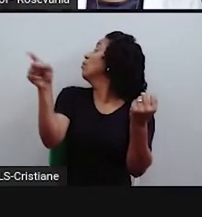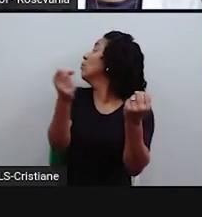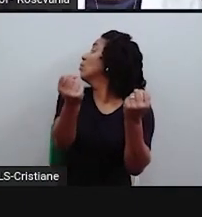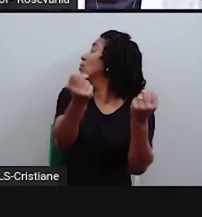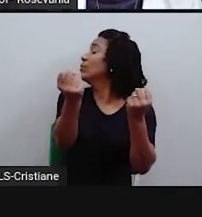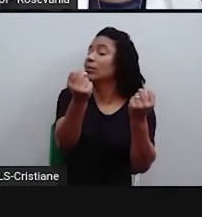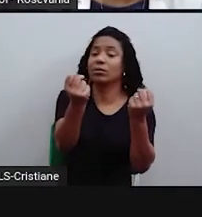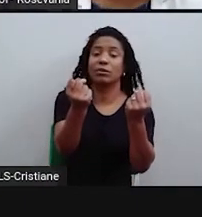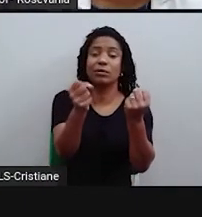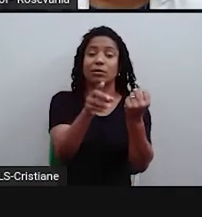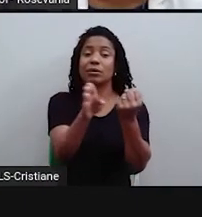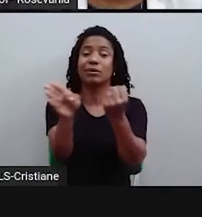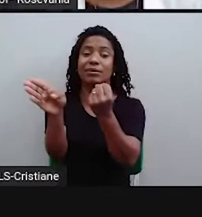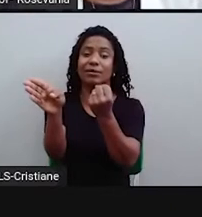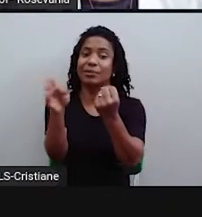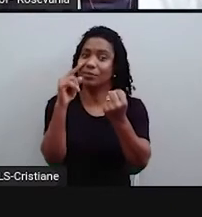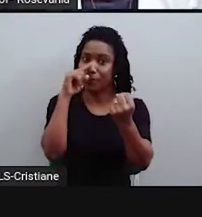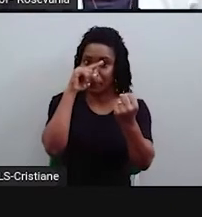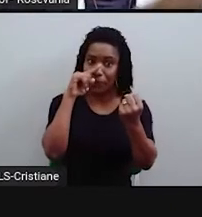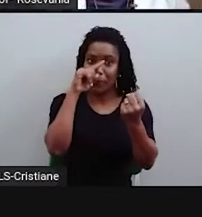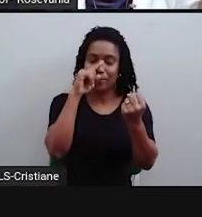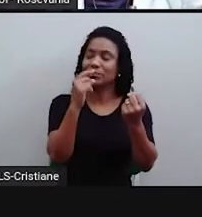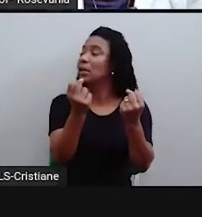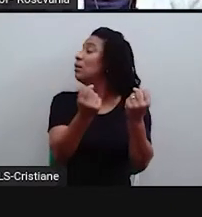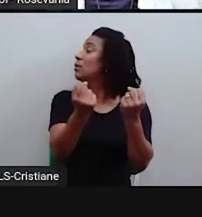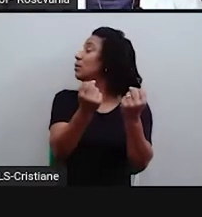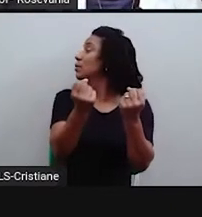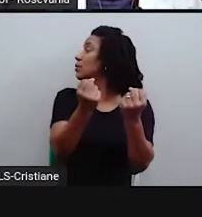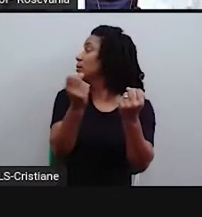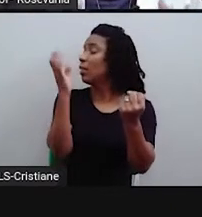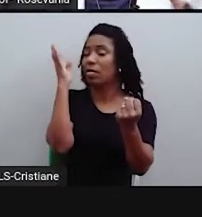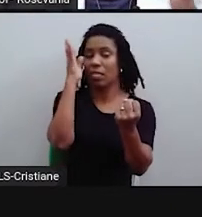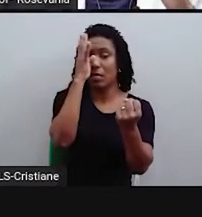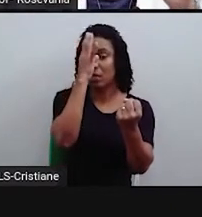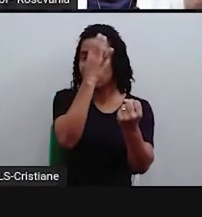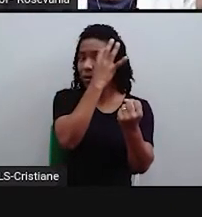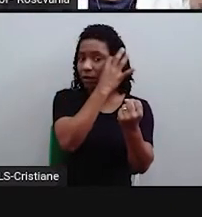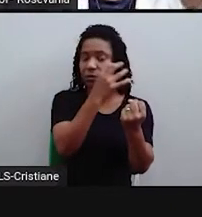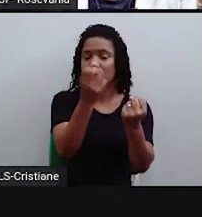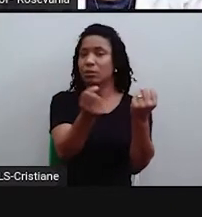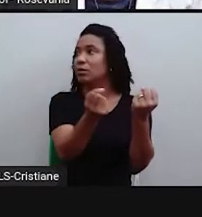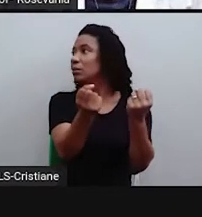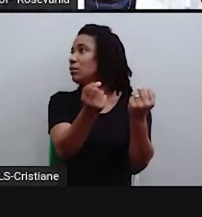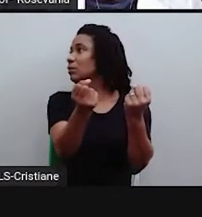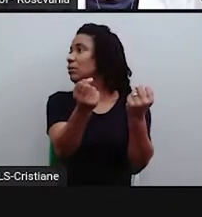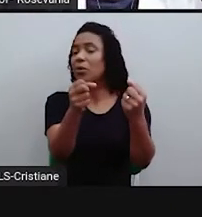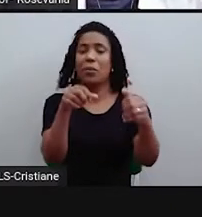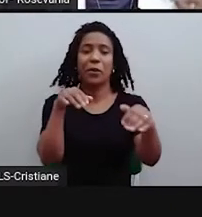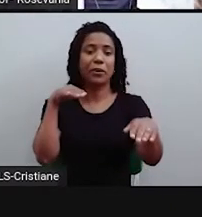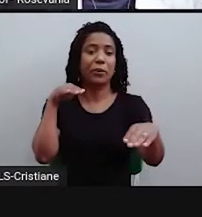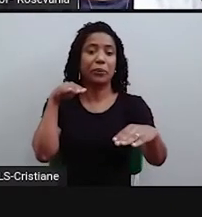está falando. E isso é perigoso, porque tira o olho ali, né, da frente, né, do